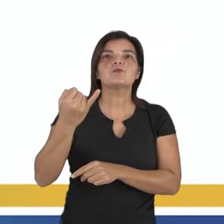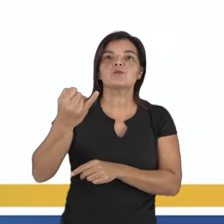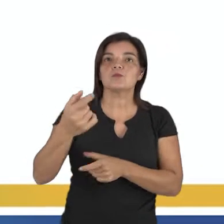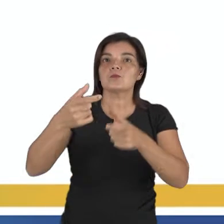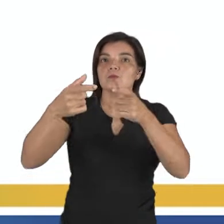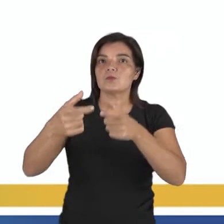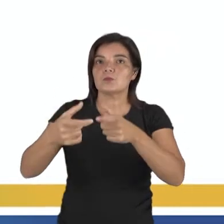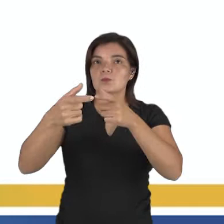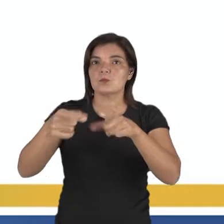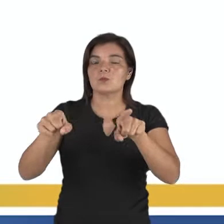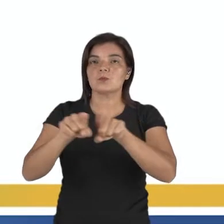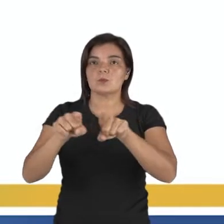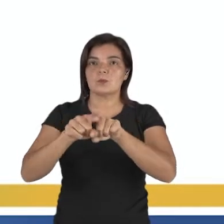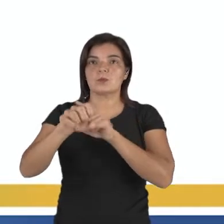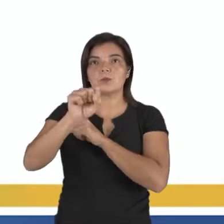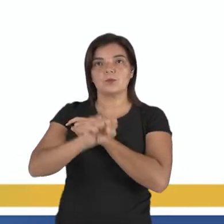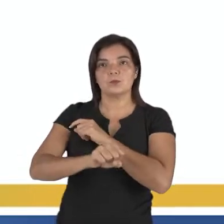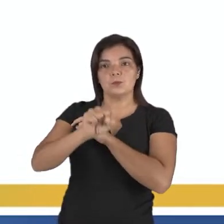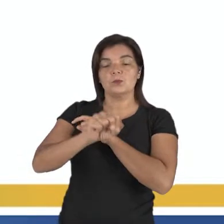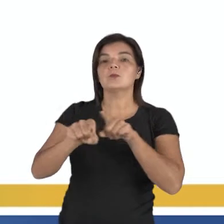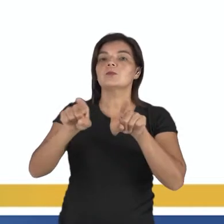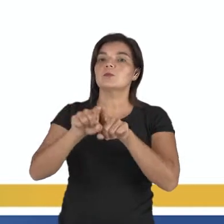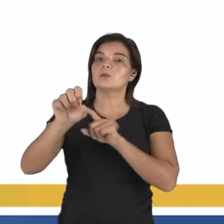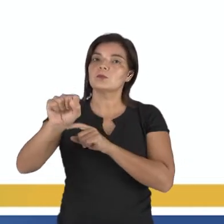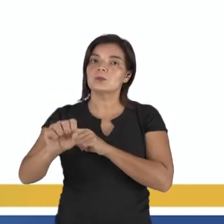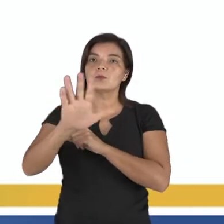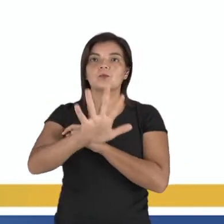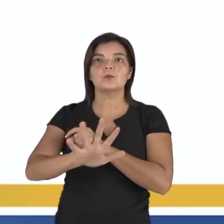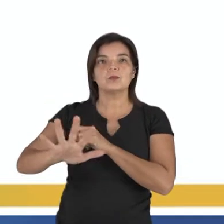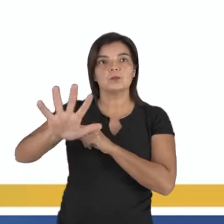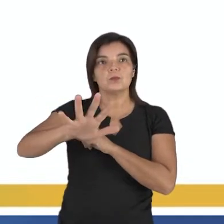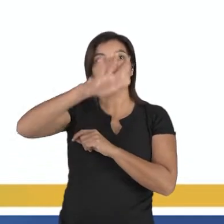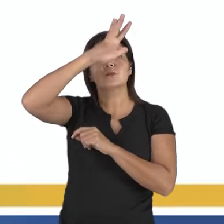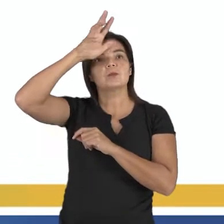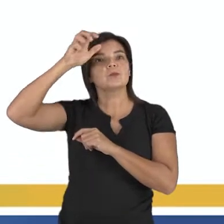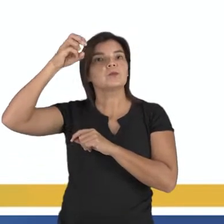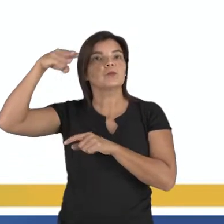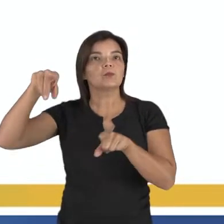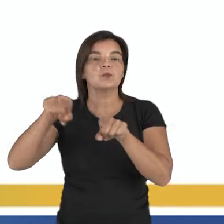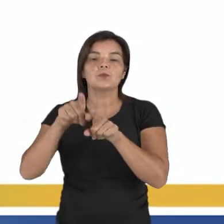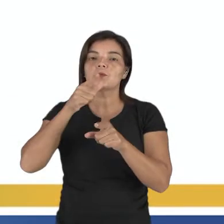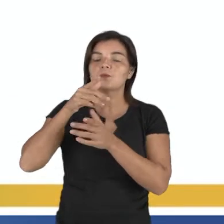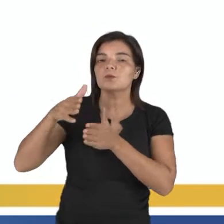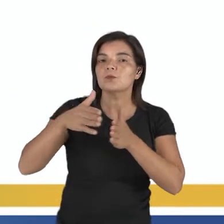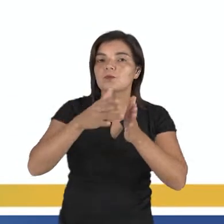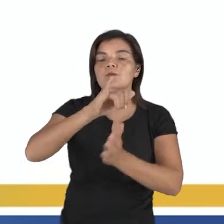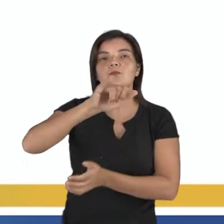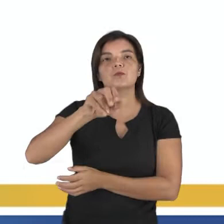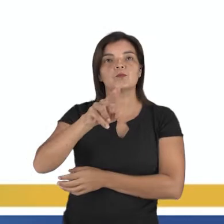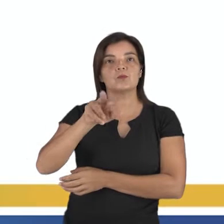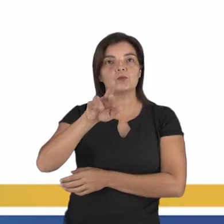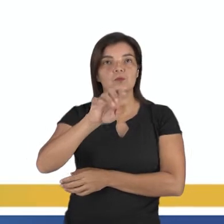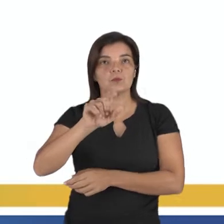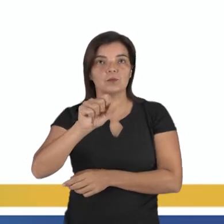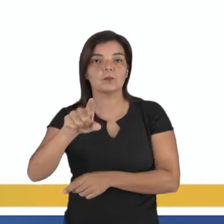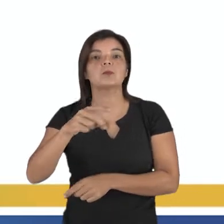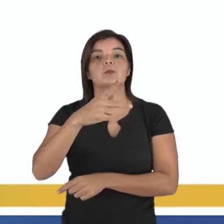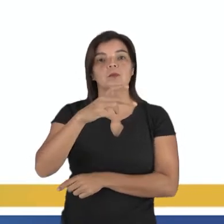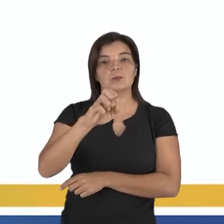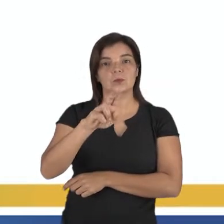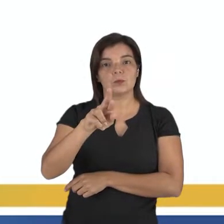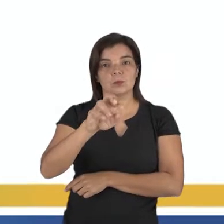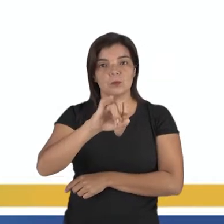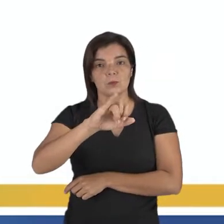fator determinante da ocupação da porção sul e sudoeste da Amazônia, nos vales do rio Juruá, Purus e